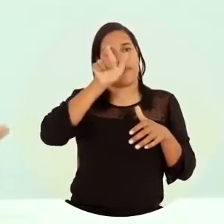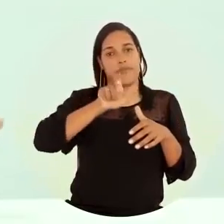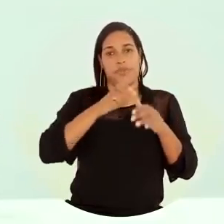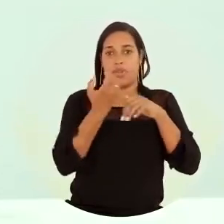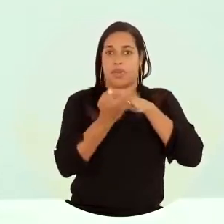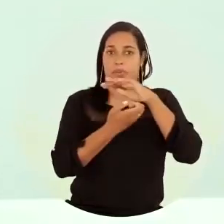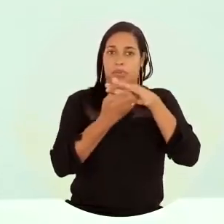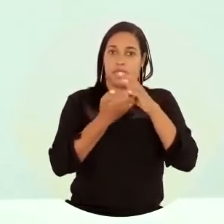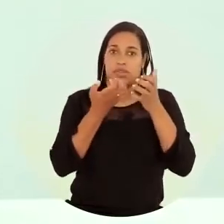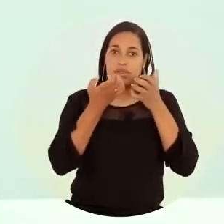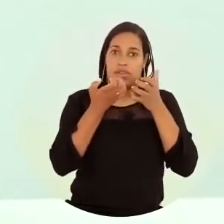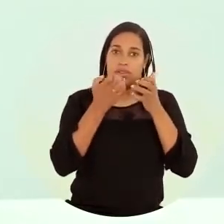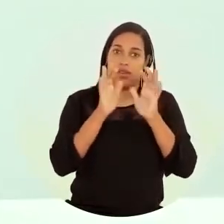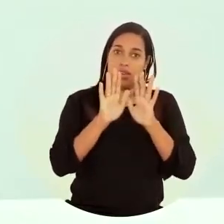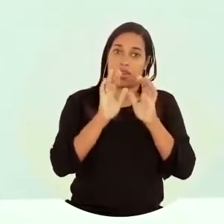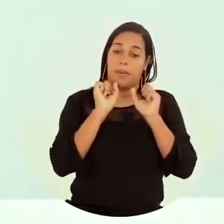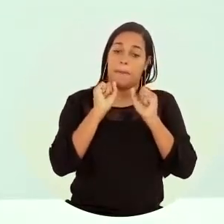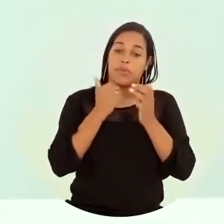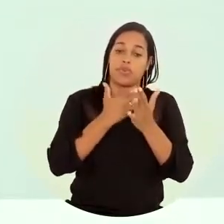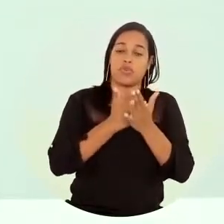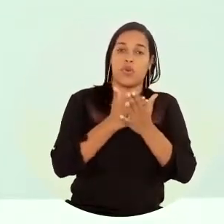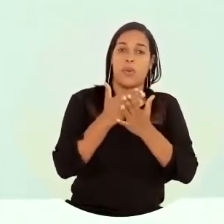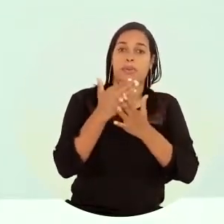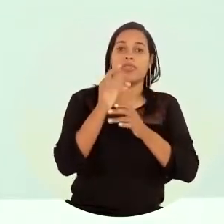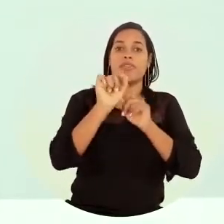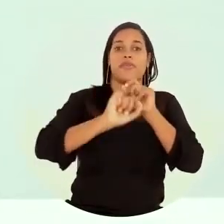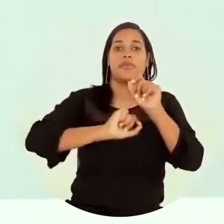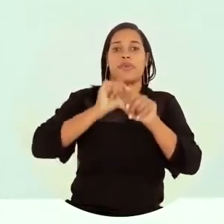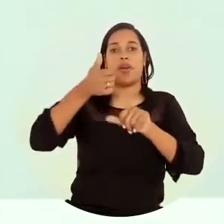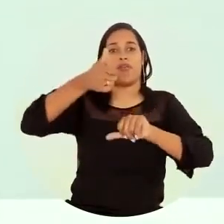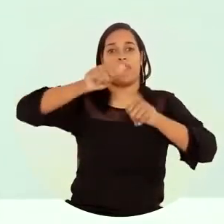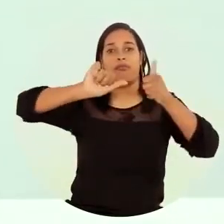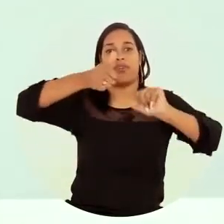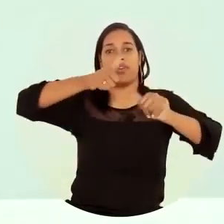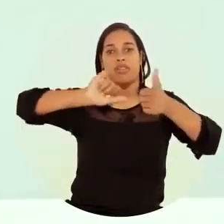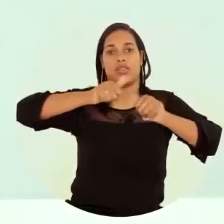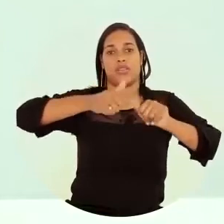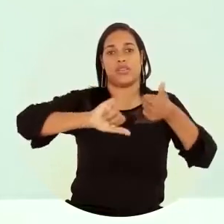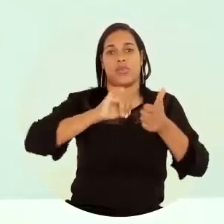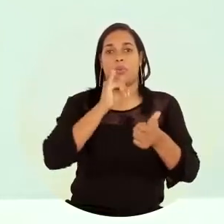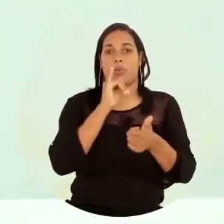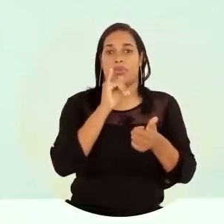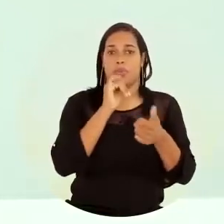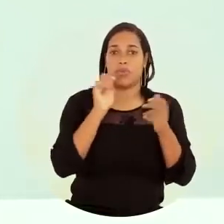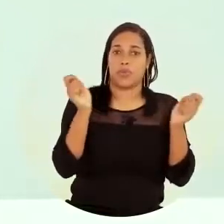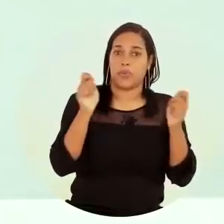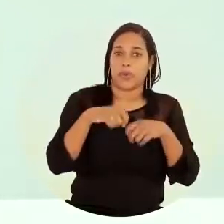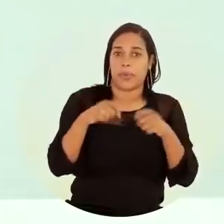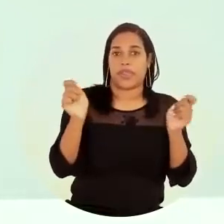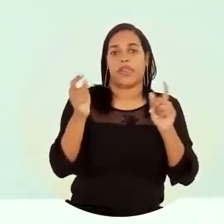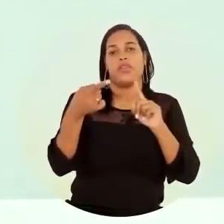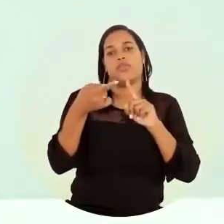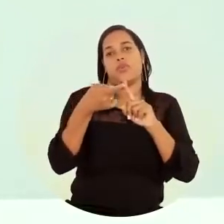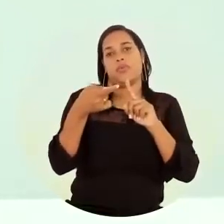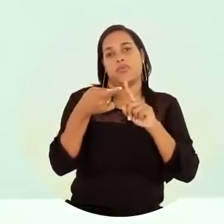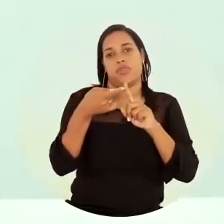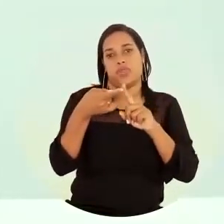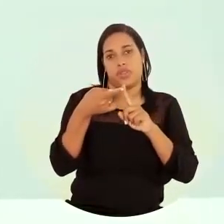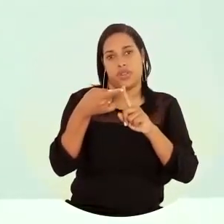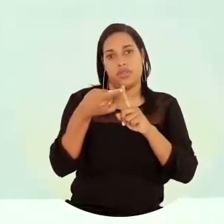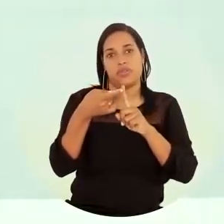objetivos. Sendo por competências, ela vai definir quais são as competências que ela deseja, definir